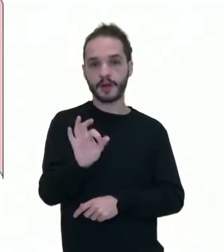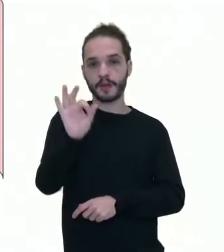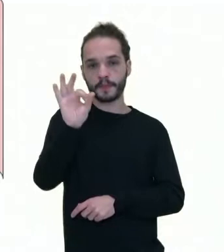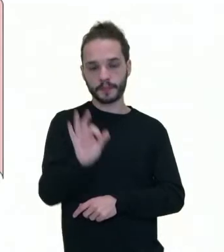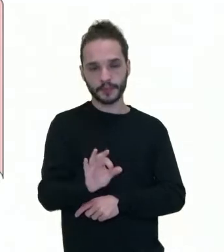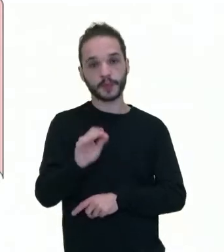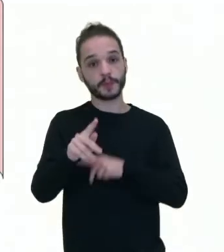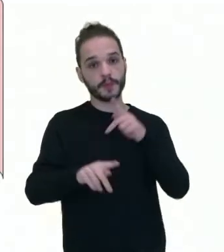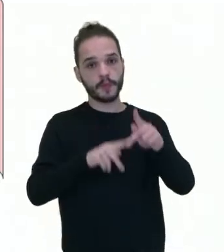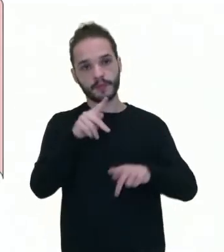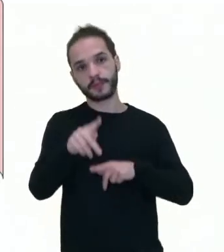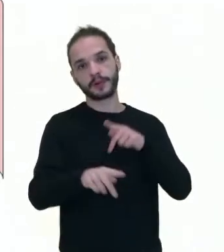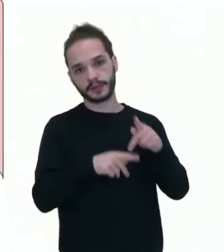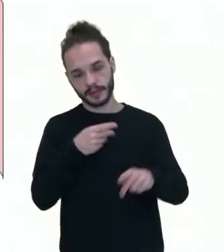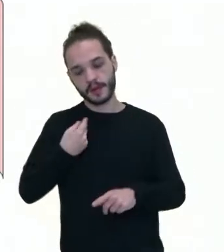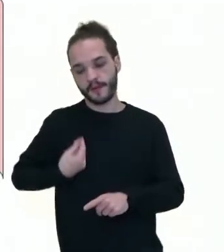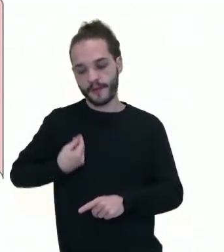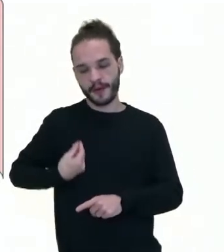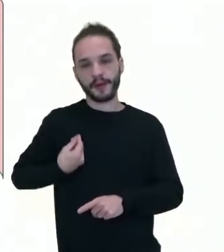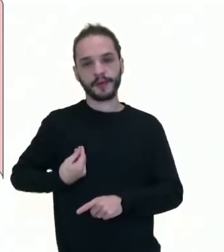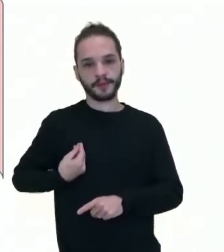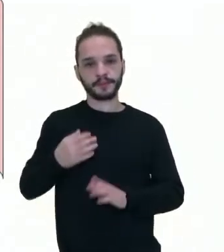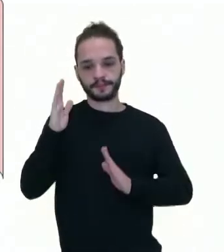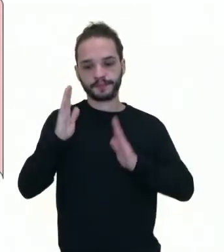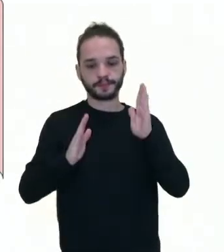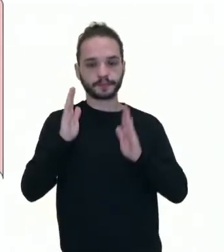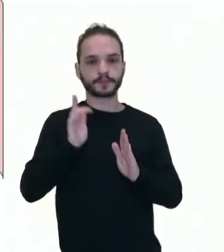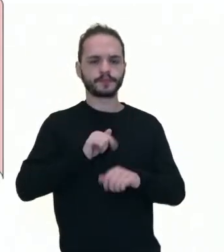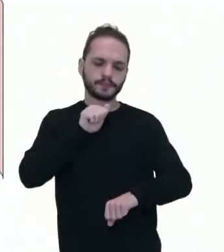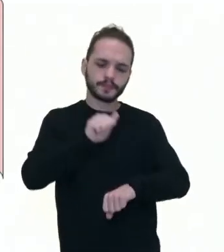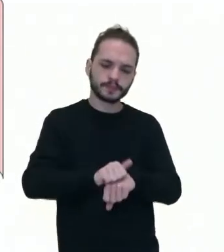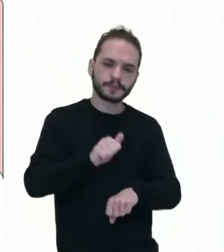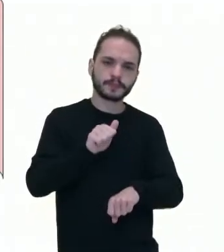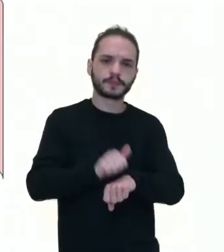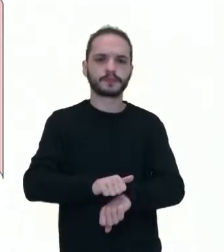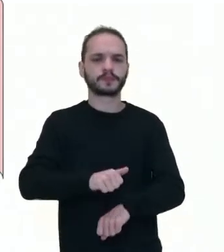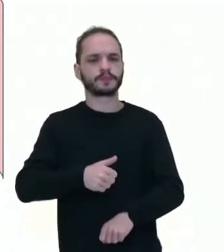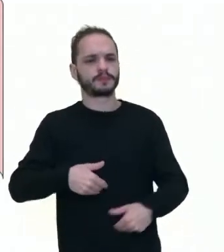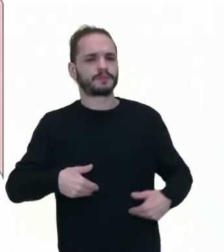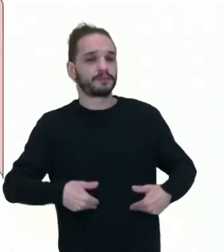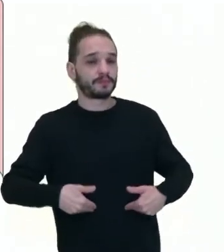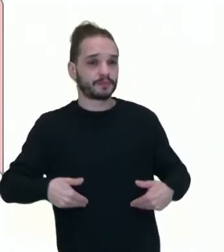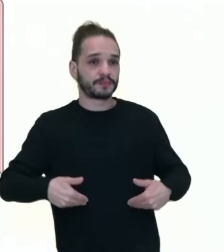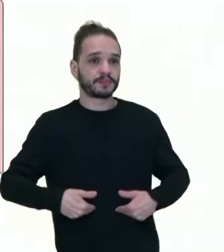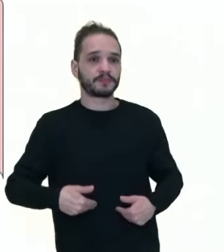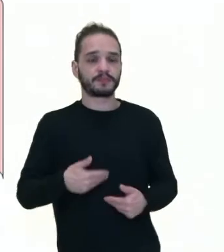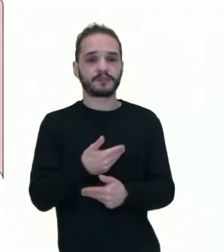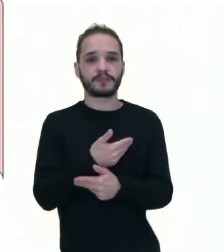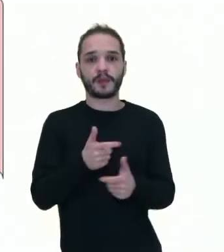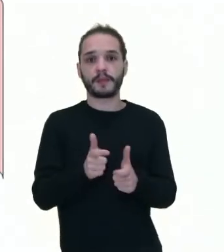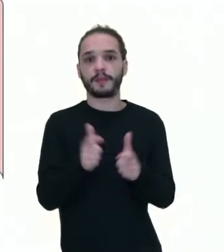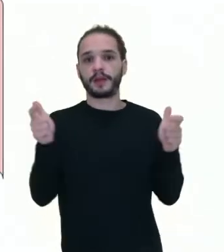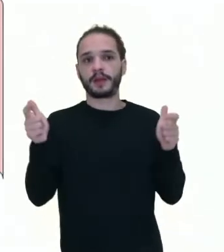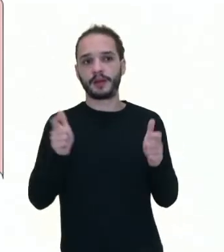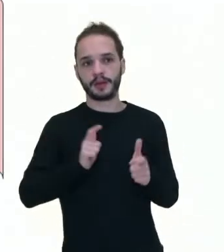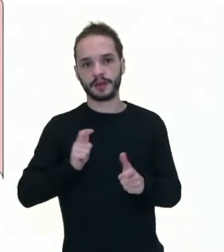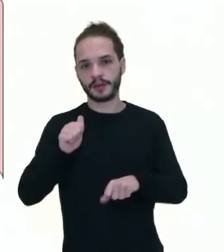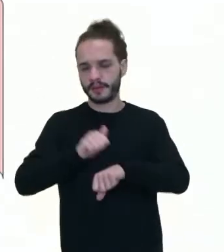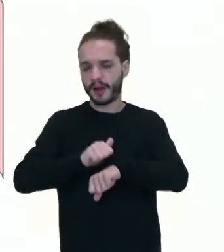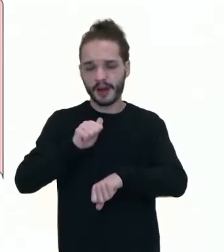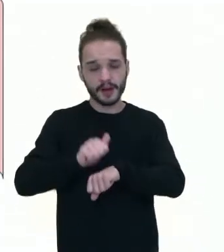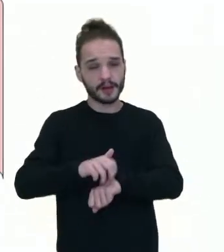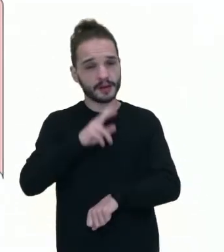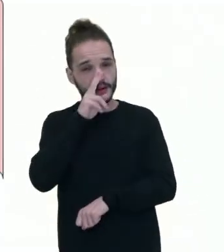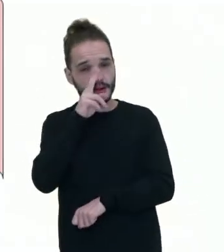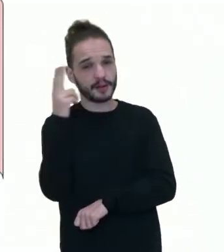população francesa que vivia, né, em condições precárias de extrema pobreza, né? A maioria viviam em extrema pobreza. A